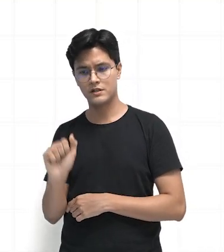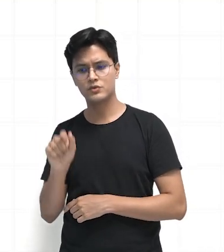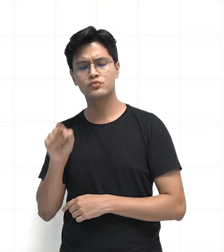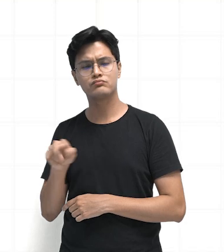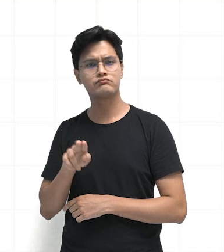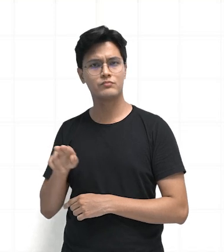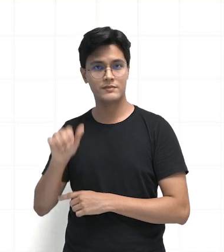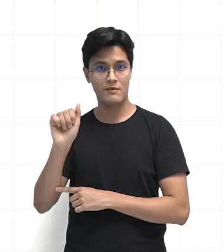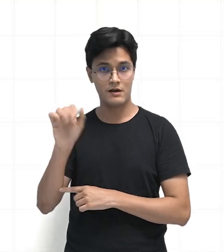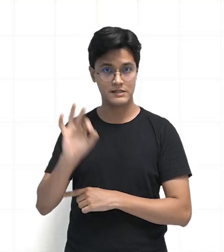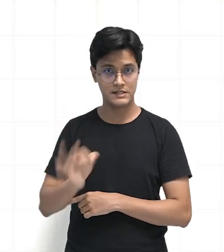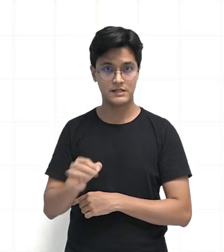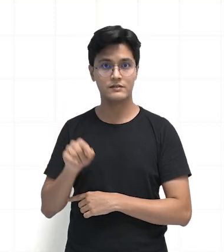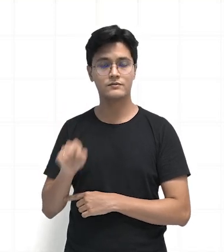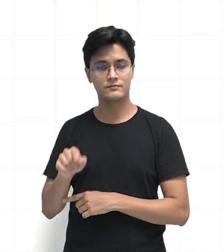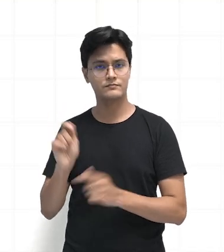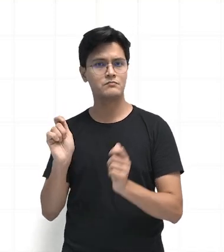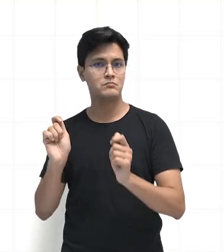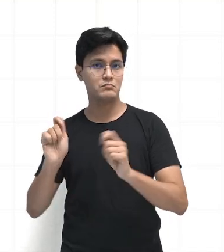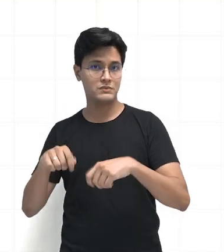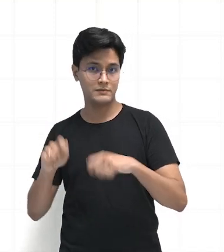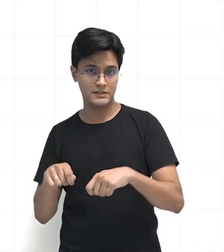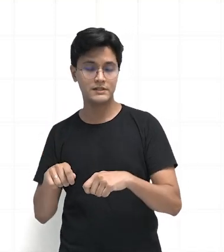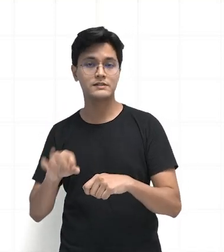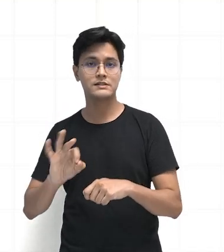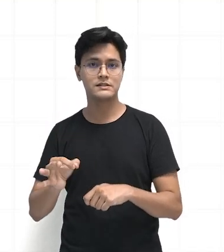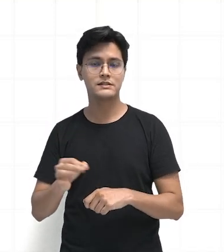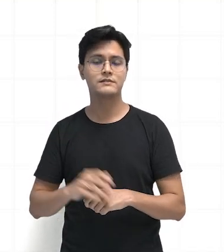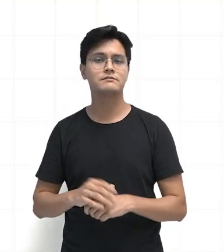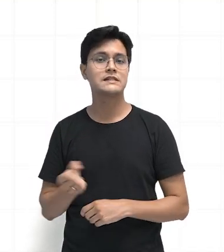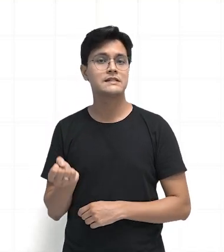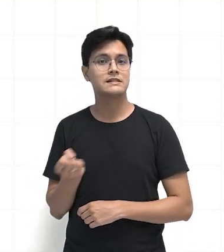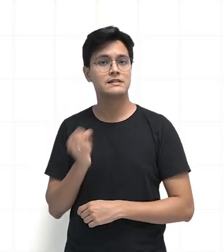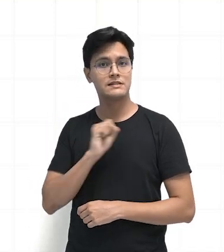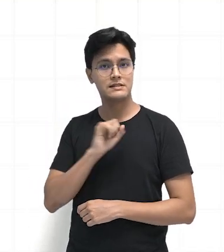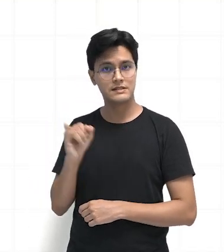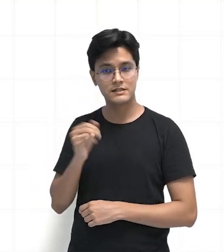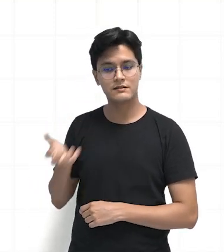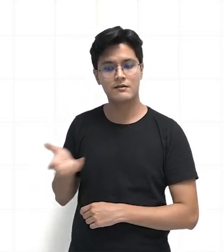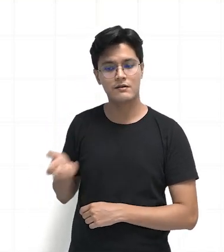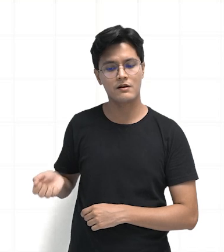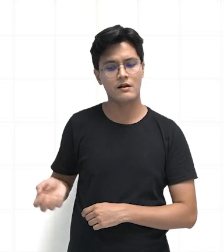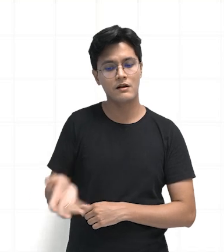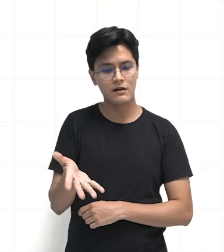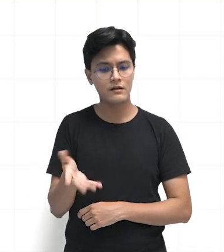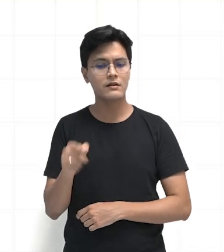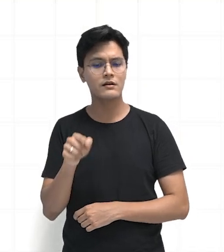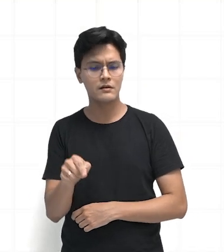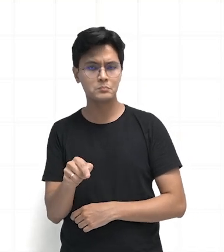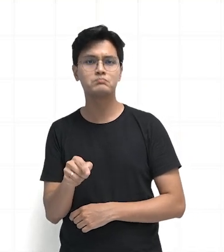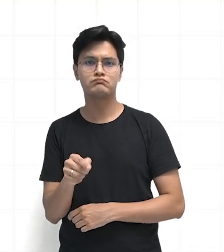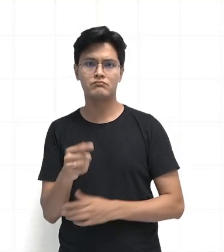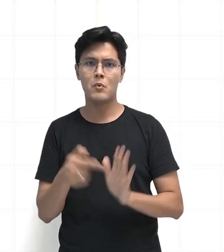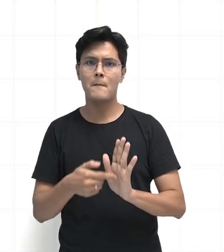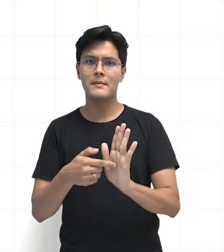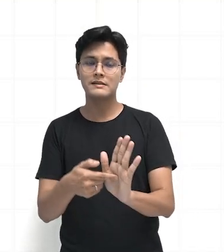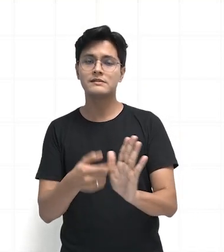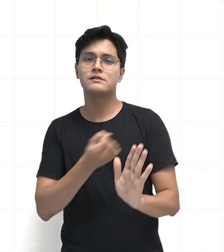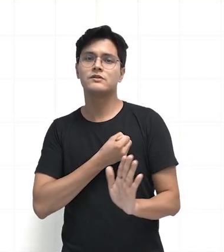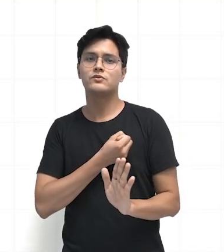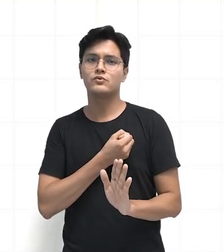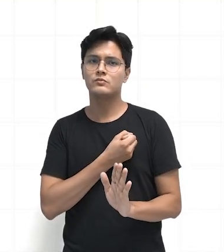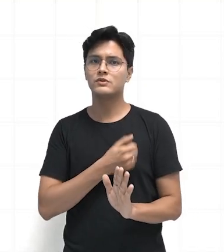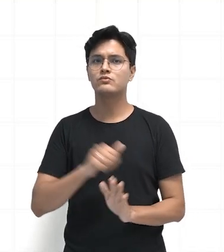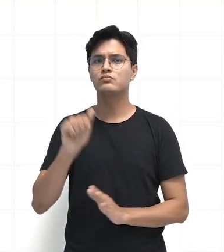par. Então, no lançamento de um dado, qual é a chance de ocorrer um número par? Então, eu tenho aqui quantas